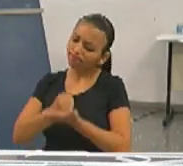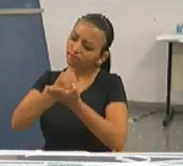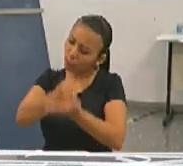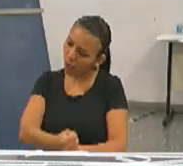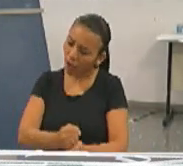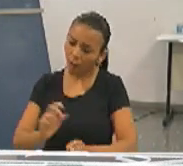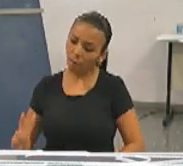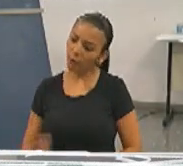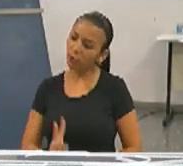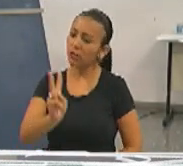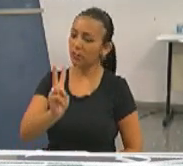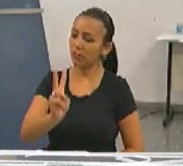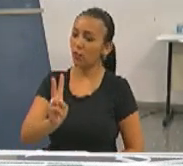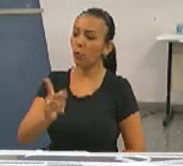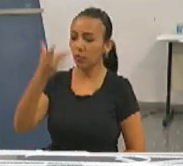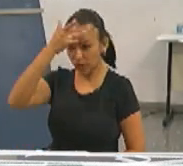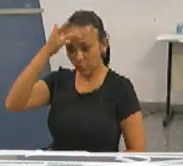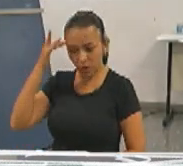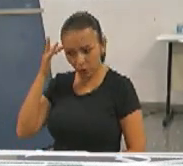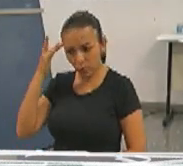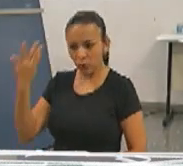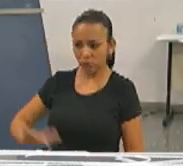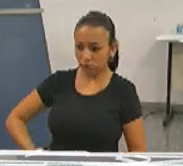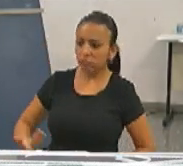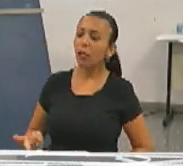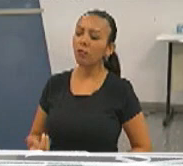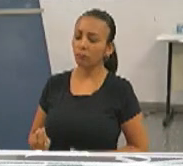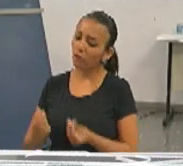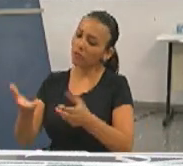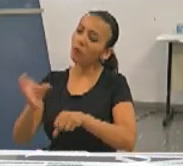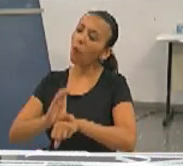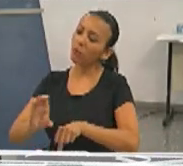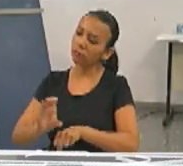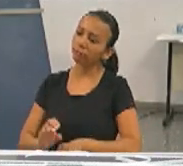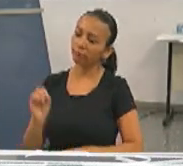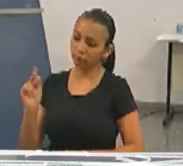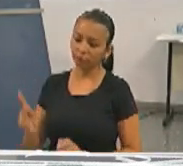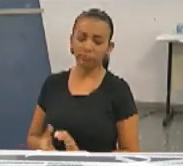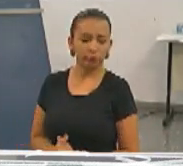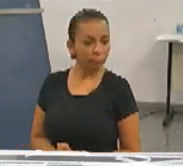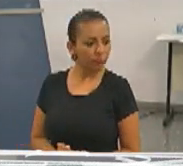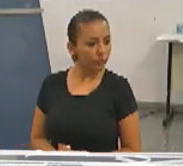pessoal, do quadro pessoal, com capacitação nesse sentido. Tempo, candidato.